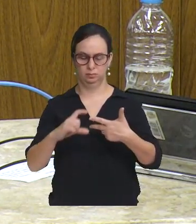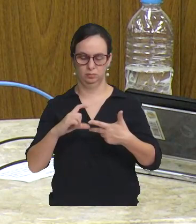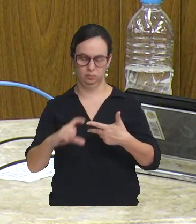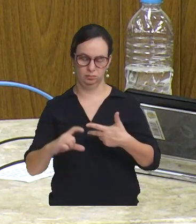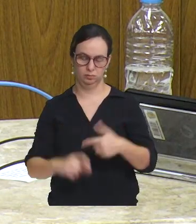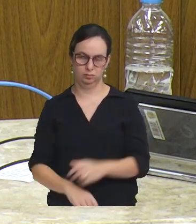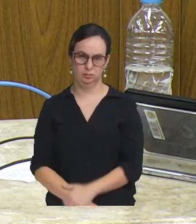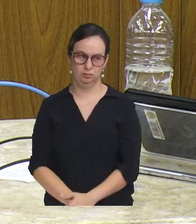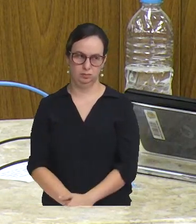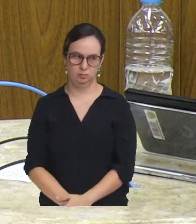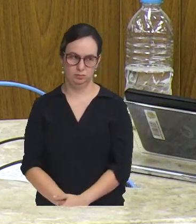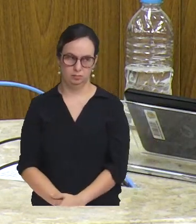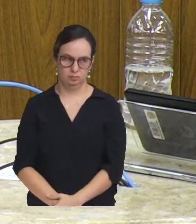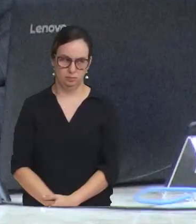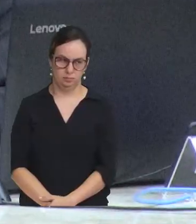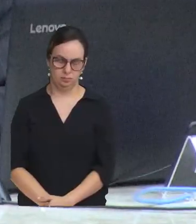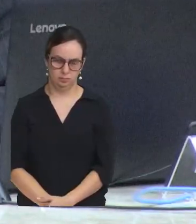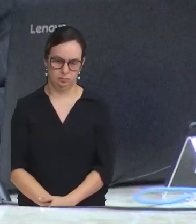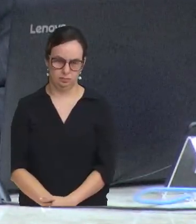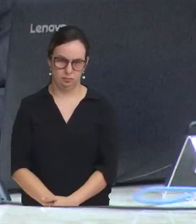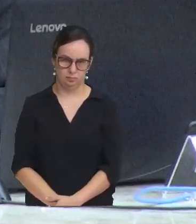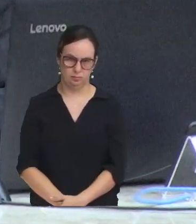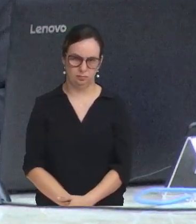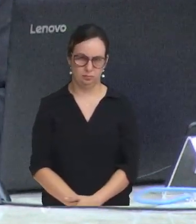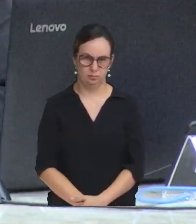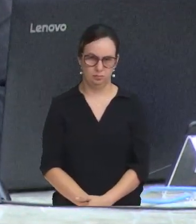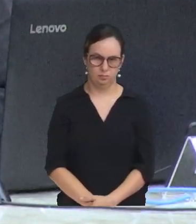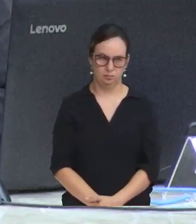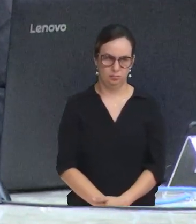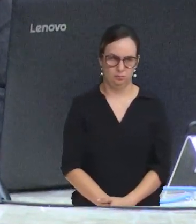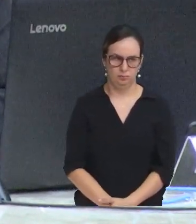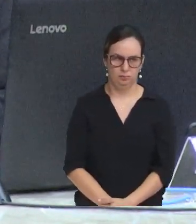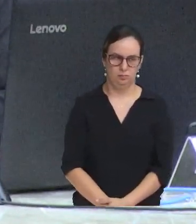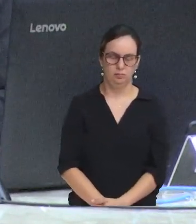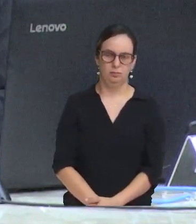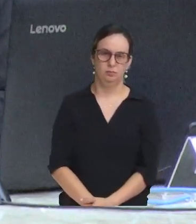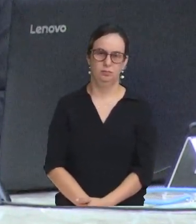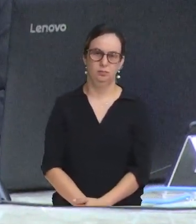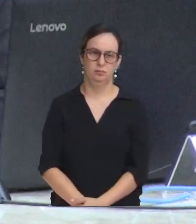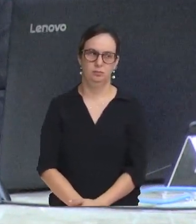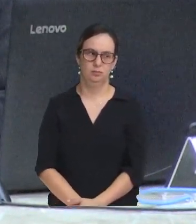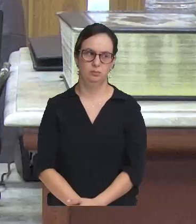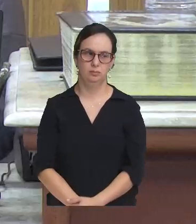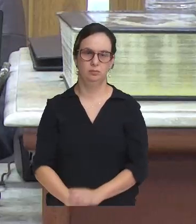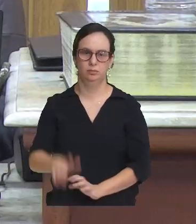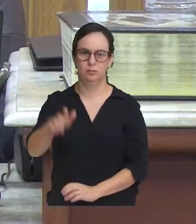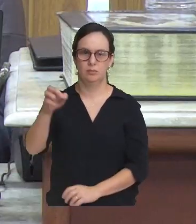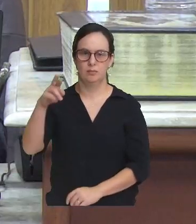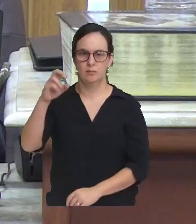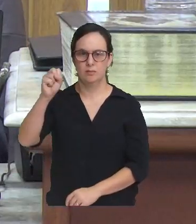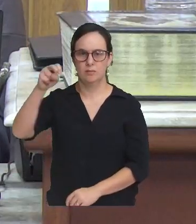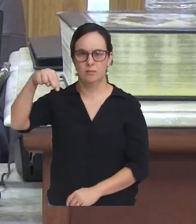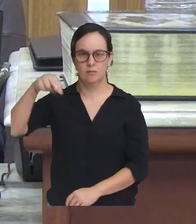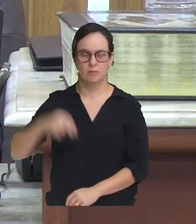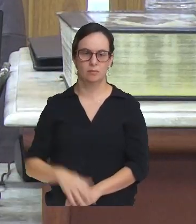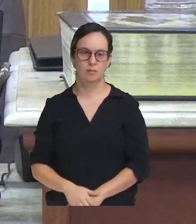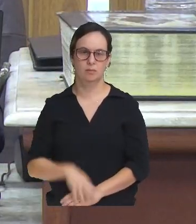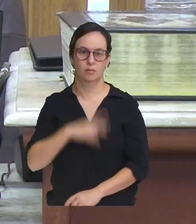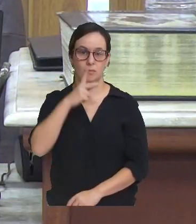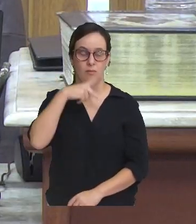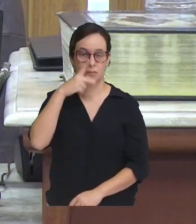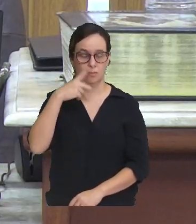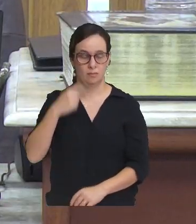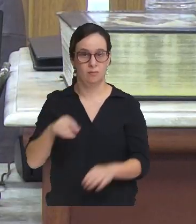Só até aqui. Peço a palavra, senhor presidente. Concedo a palavra ao vereador Gerson Alves. Só queria ressaltar o trabalho que todos